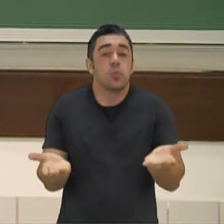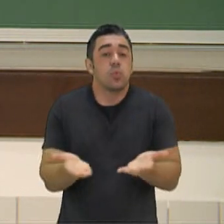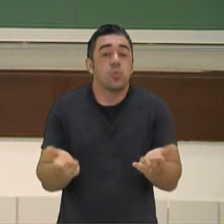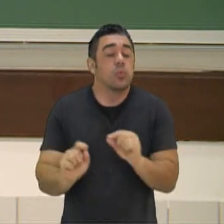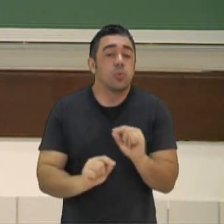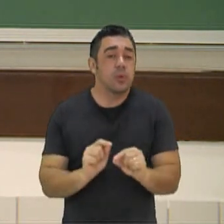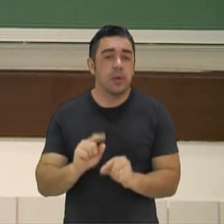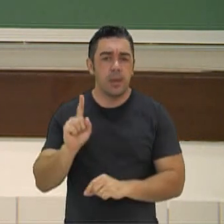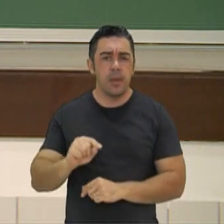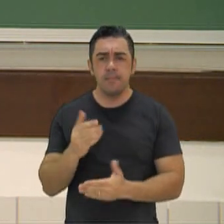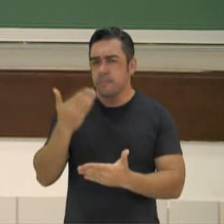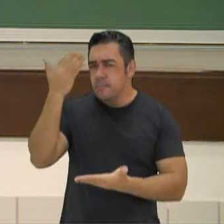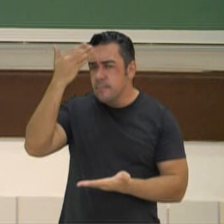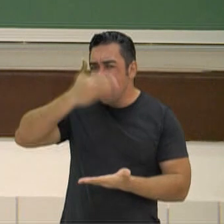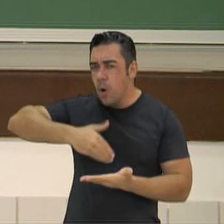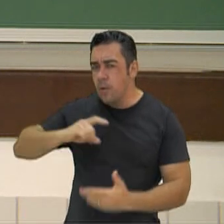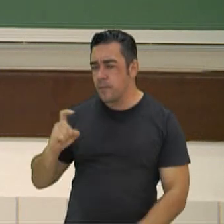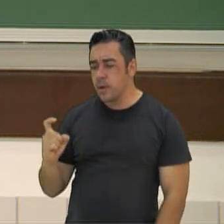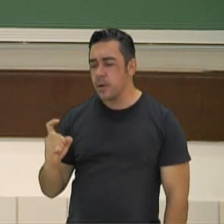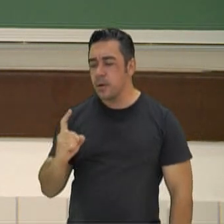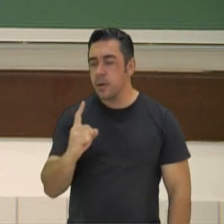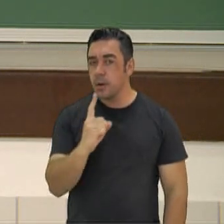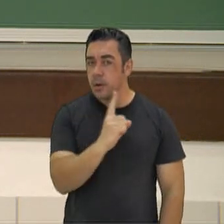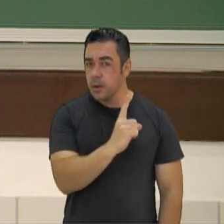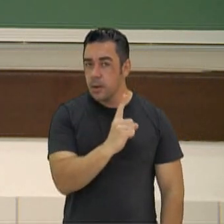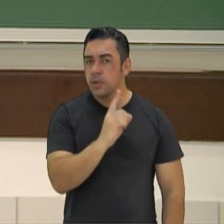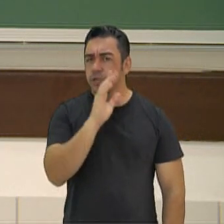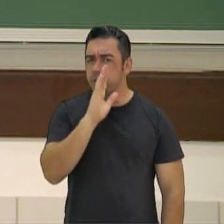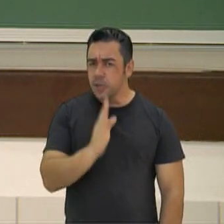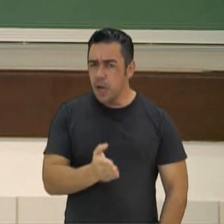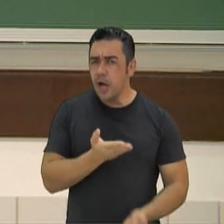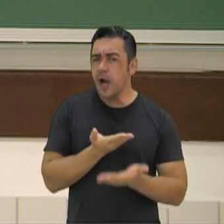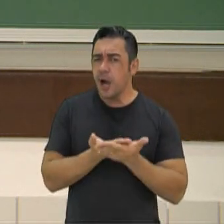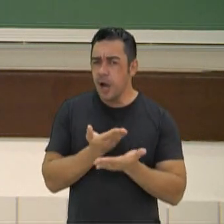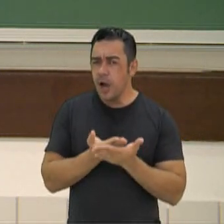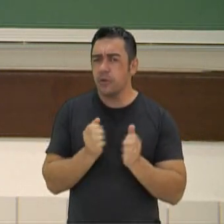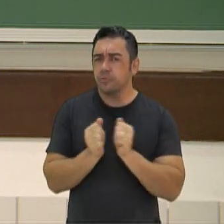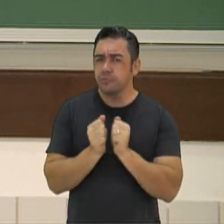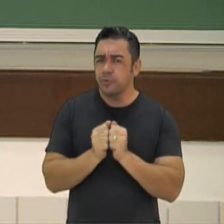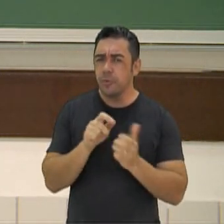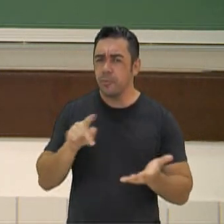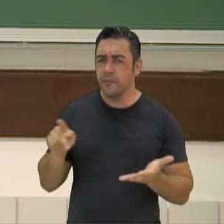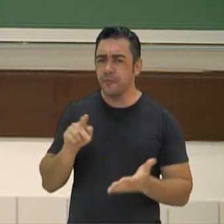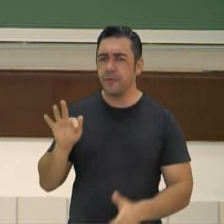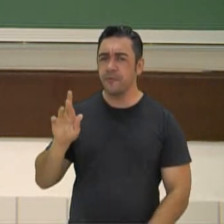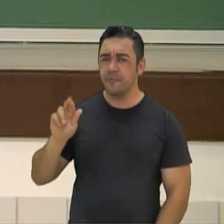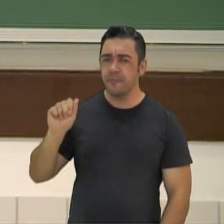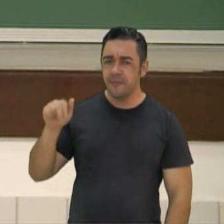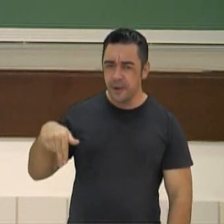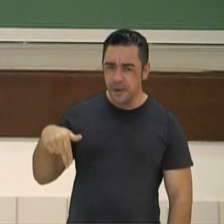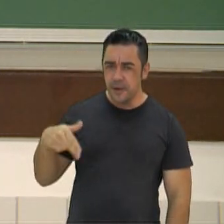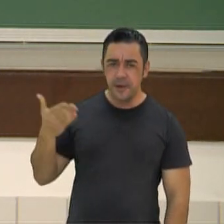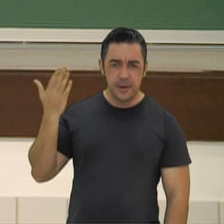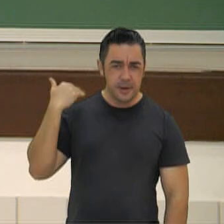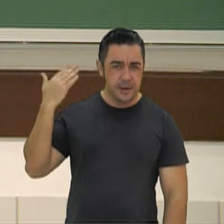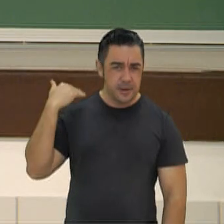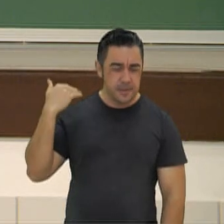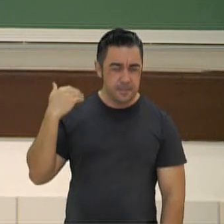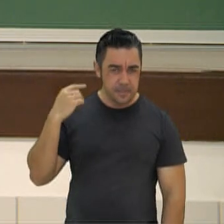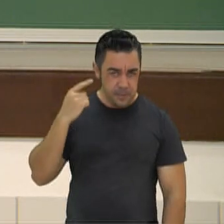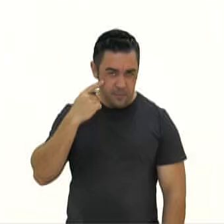sobre evidências evolutivas. A aula que já foi trabalhada com a professora Fran aí nas últimas aulinhas